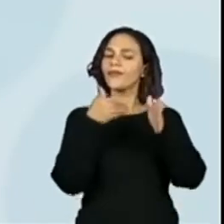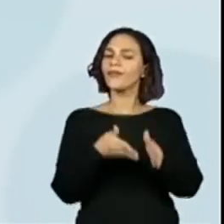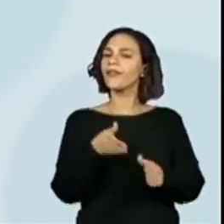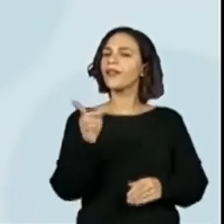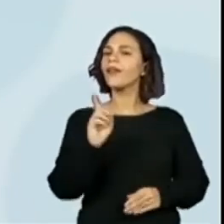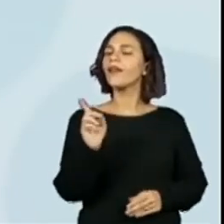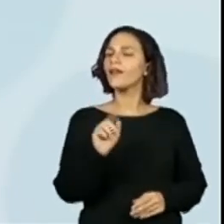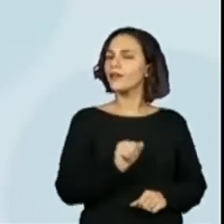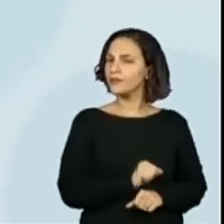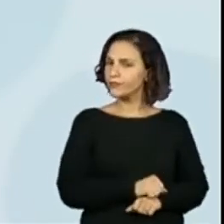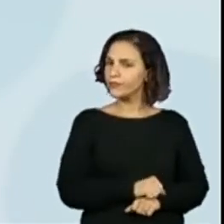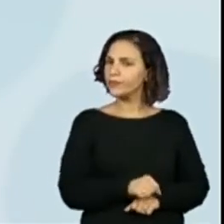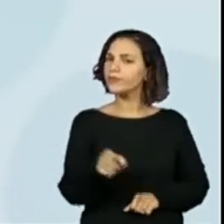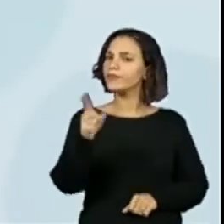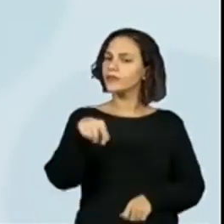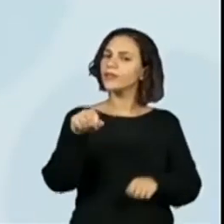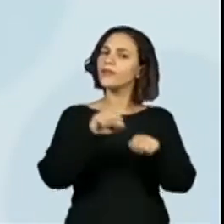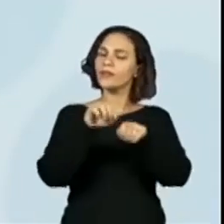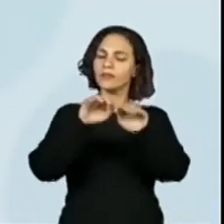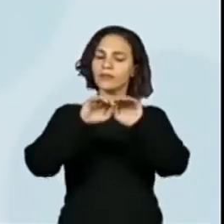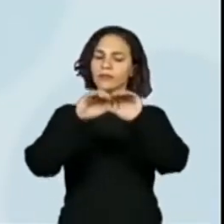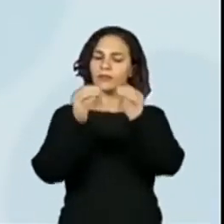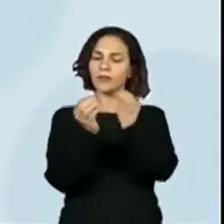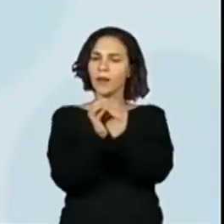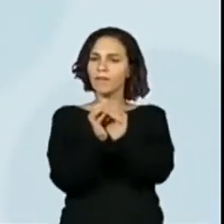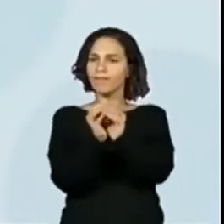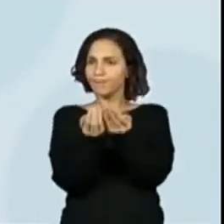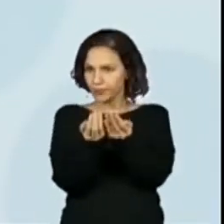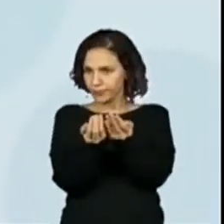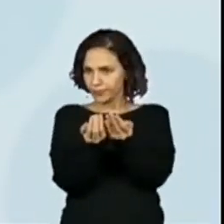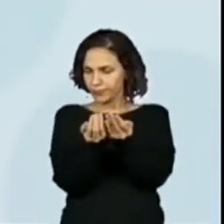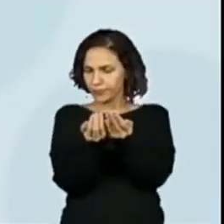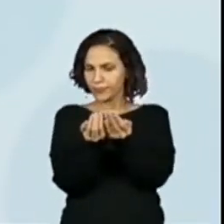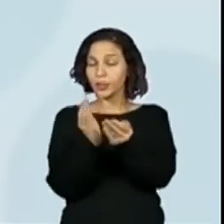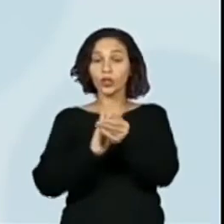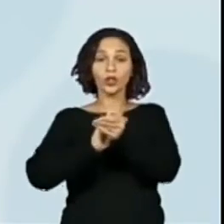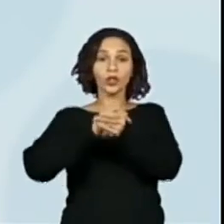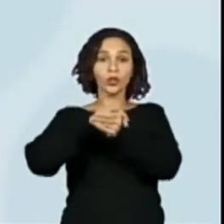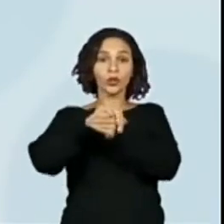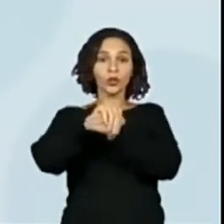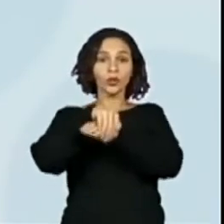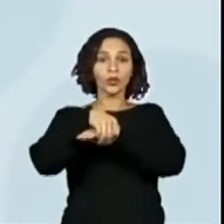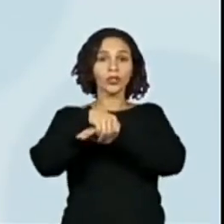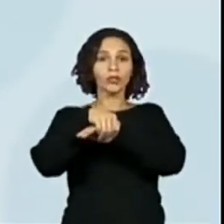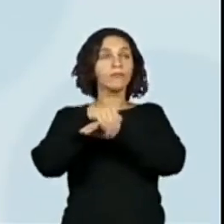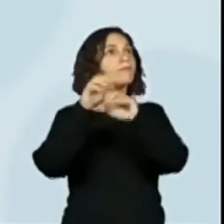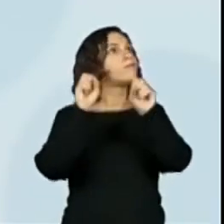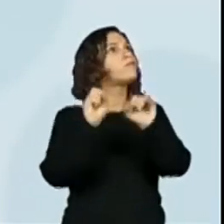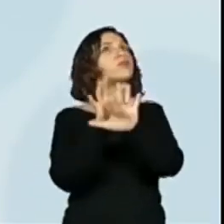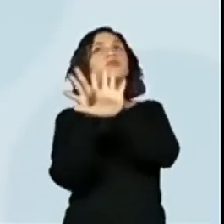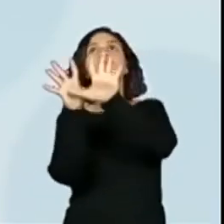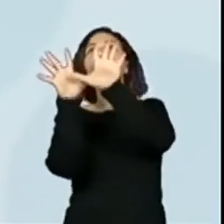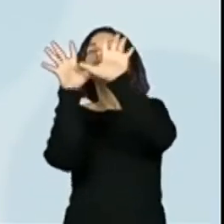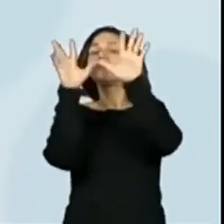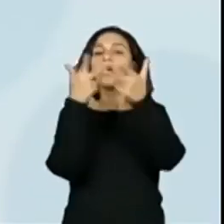fiéis, abristes o caroço de Tucumã, soltastes à noite e todas as coisas se perderam. E vós